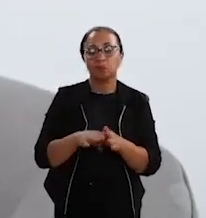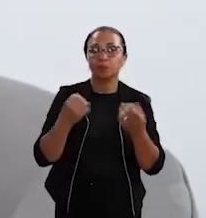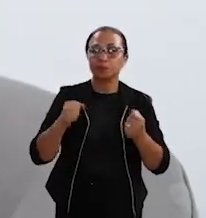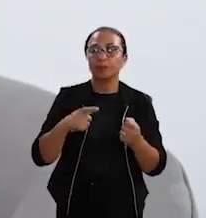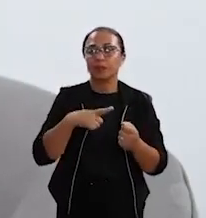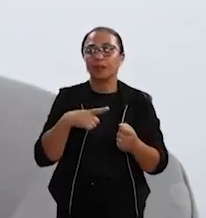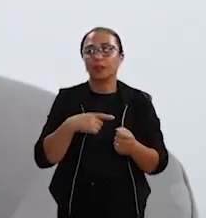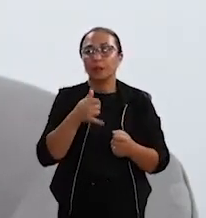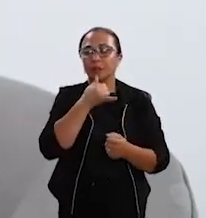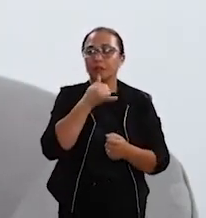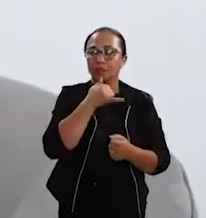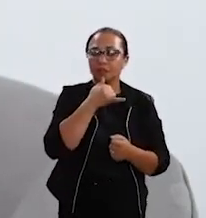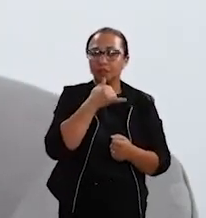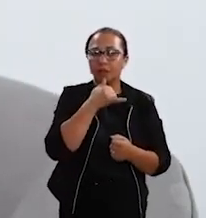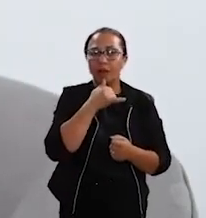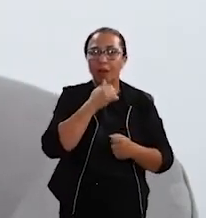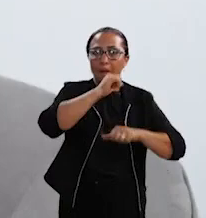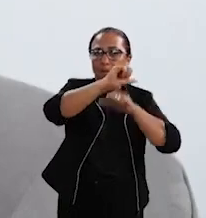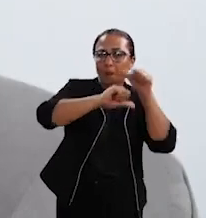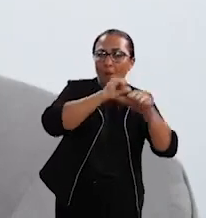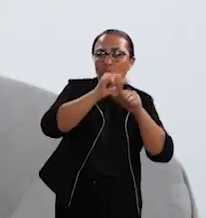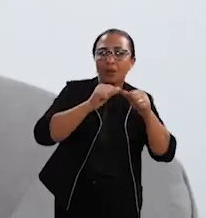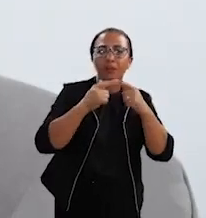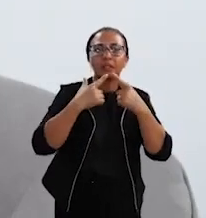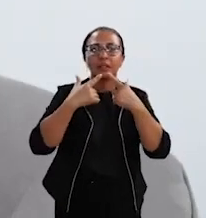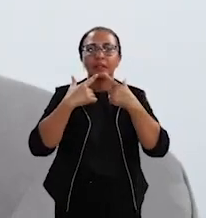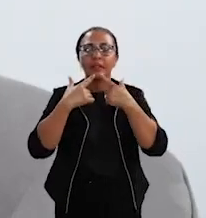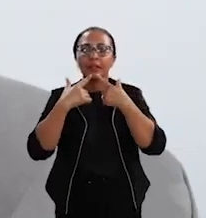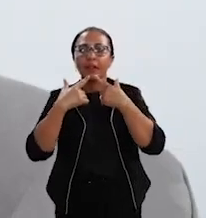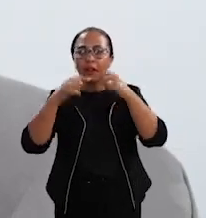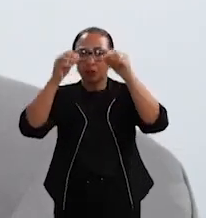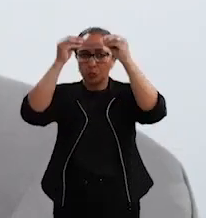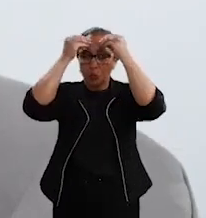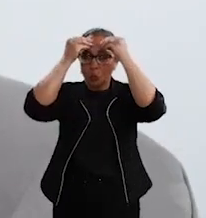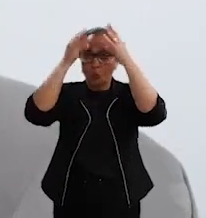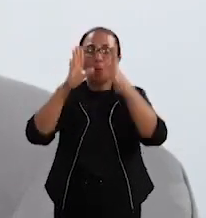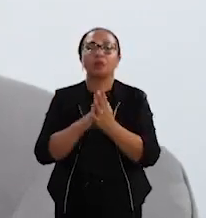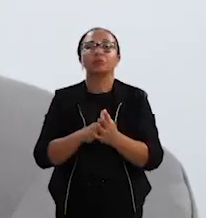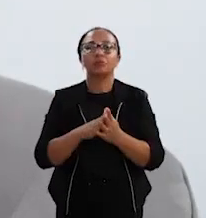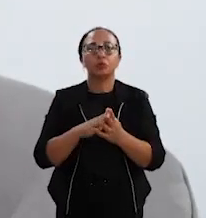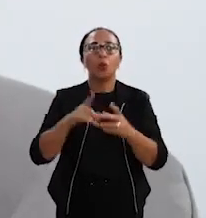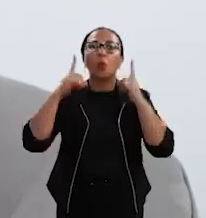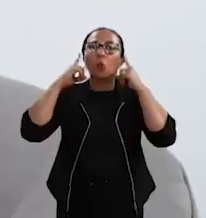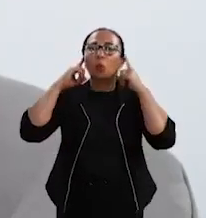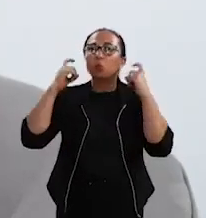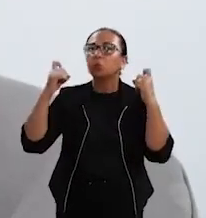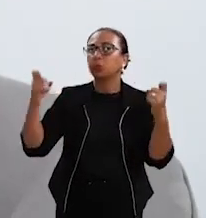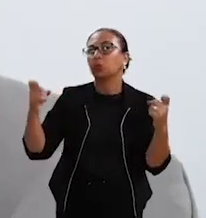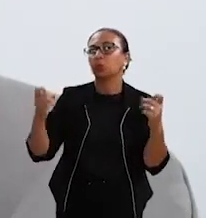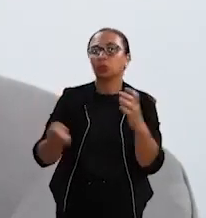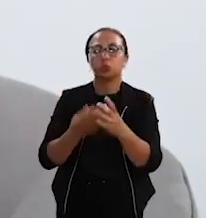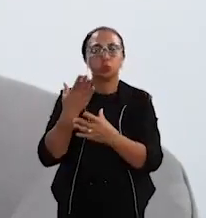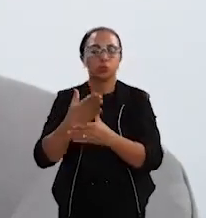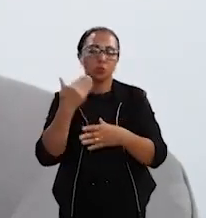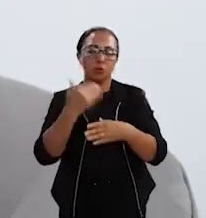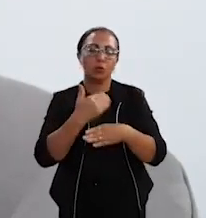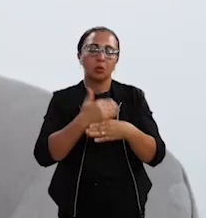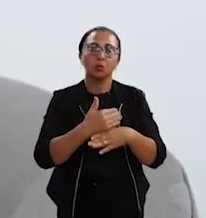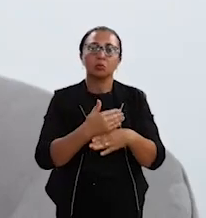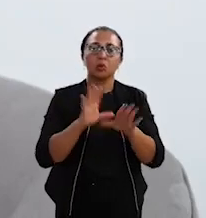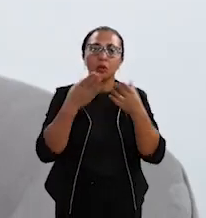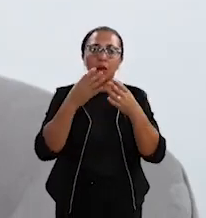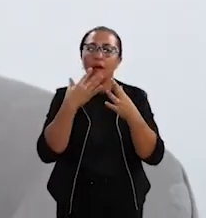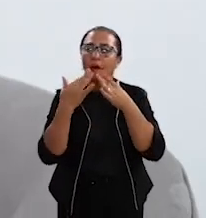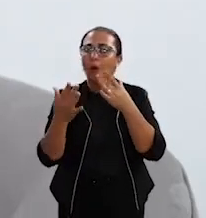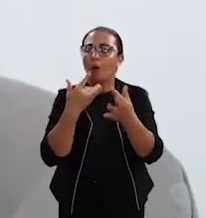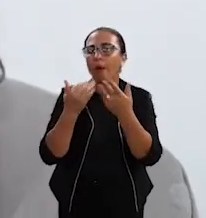a possibilidade de ter, por exemplo, reconfiguração da linguagem do tipo sons aparecerem na constituição